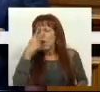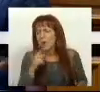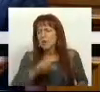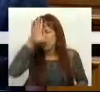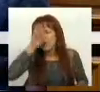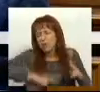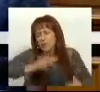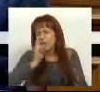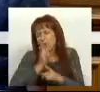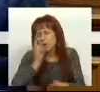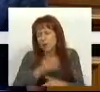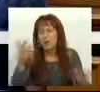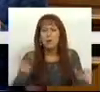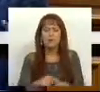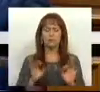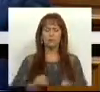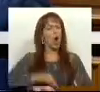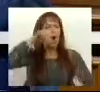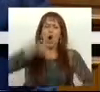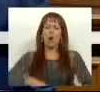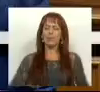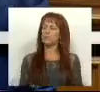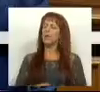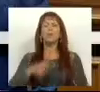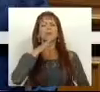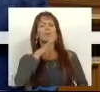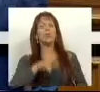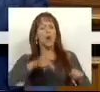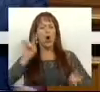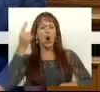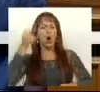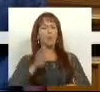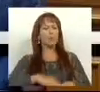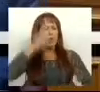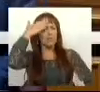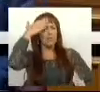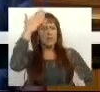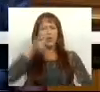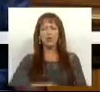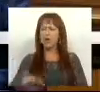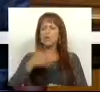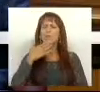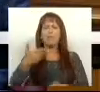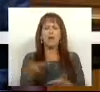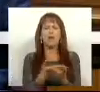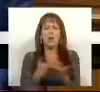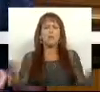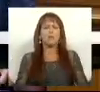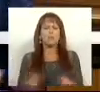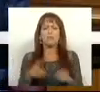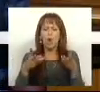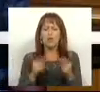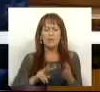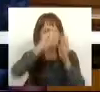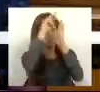Ministro das Finanças, que se aprontou de imediato a afirmar que, mesmo com estas previsões, o cenário macroeconómico do